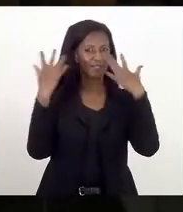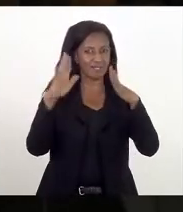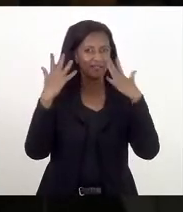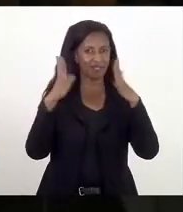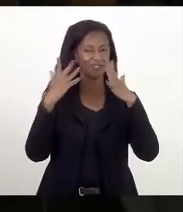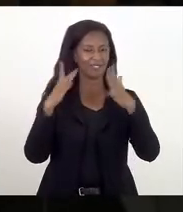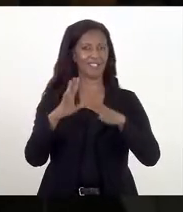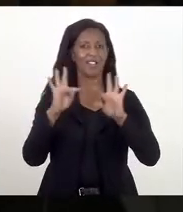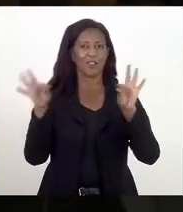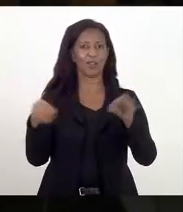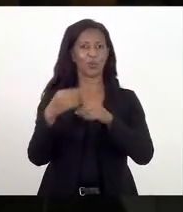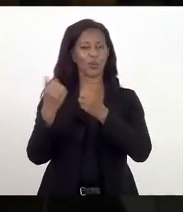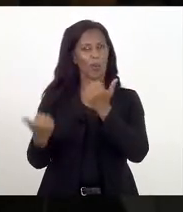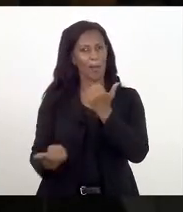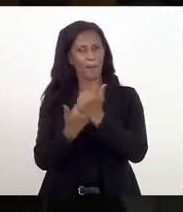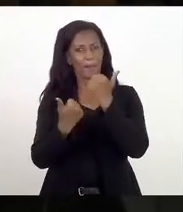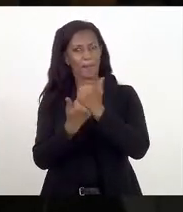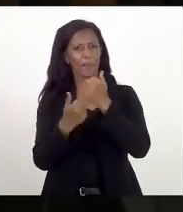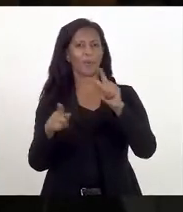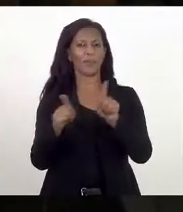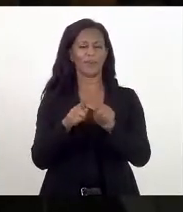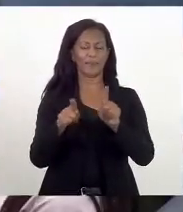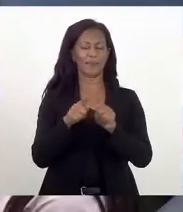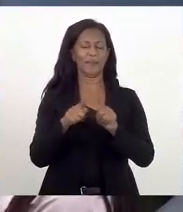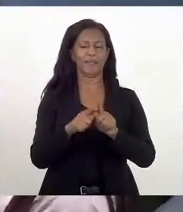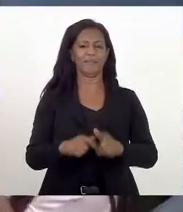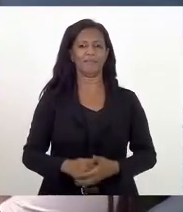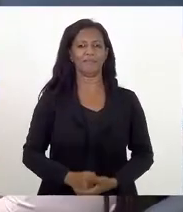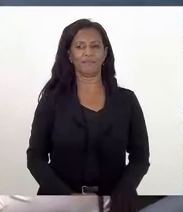viva defensores, viva o pessoal de apoio de todas as categorias.